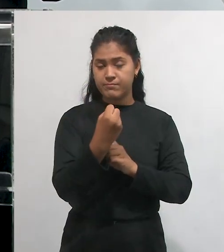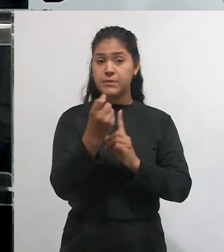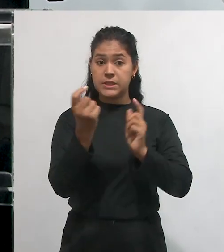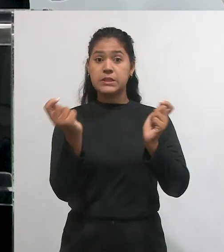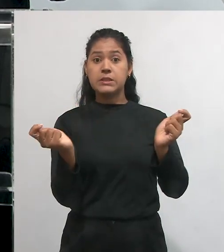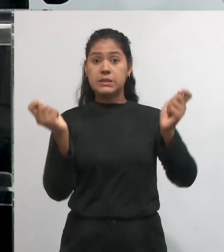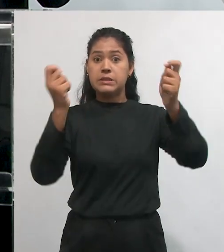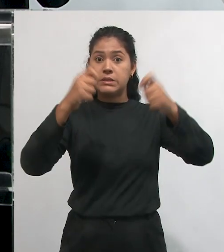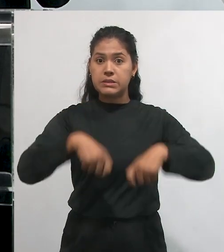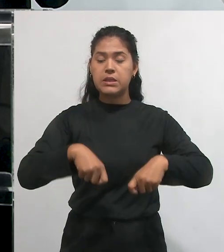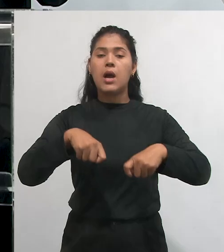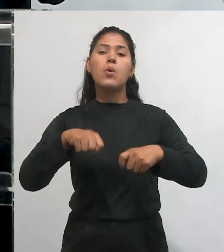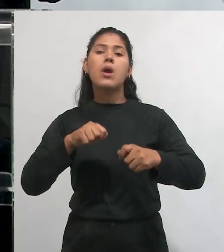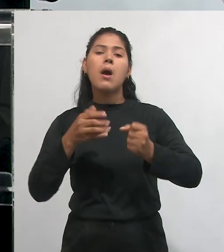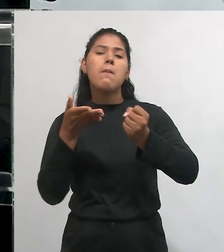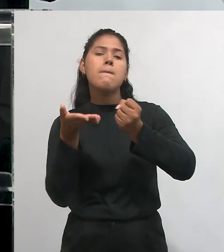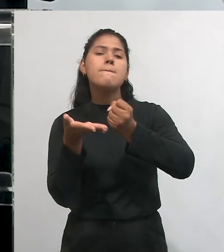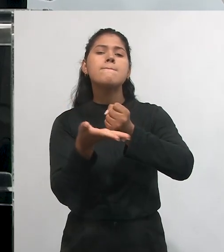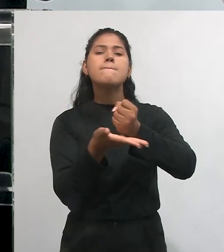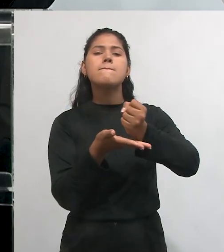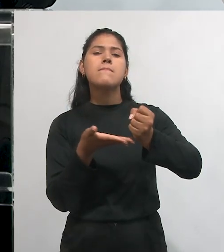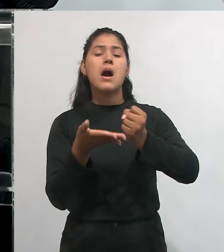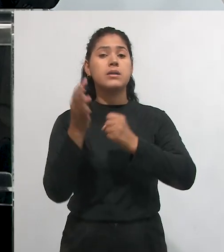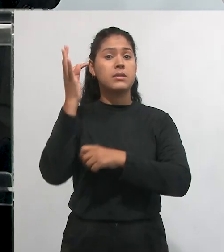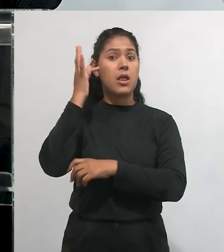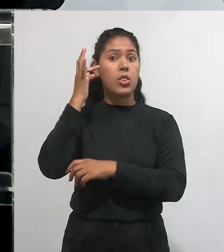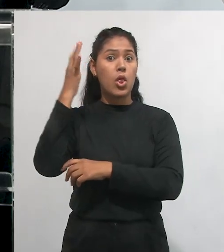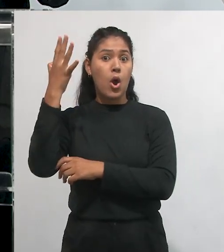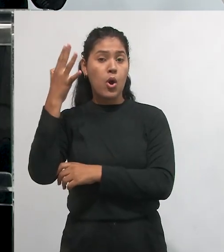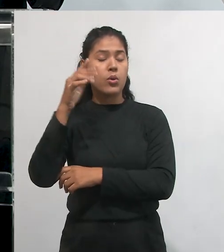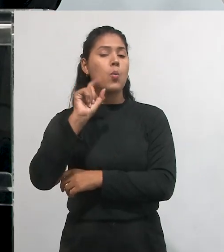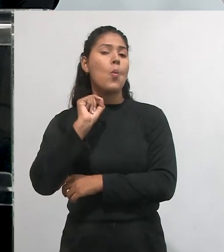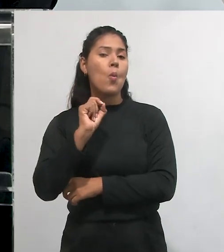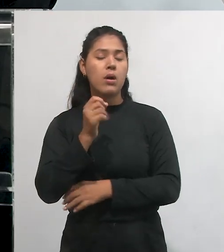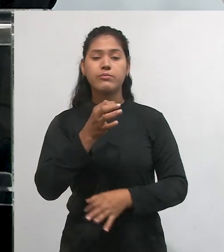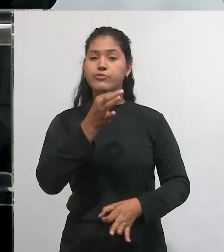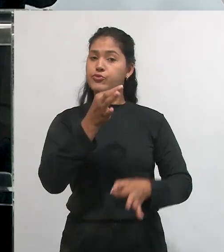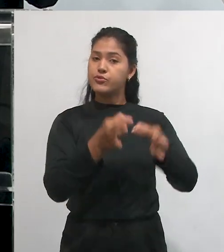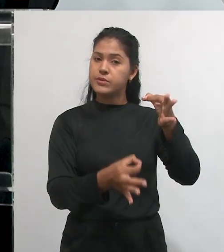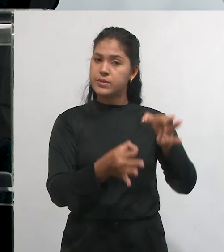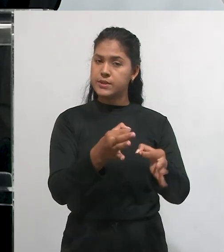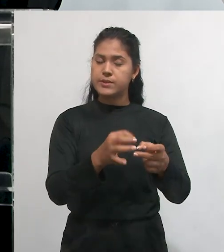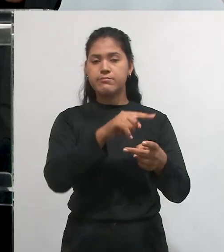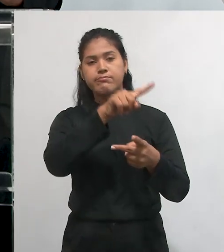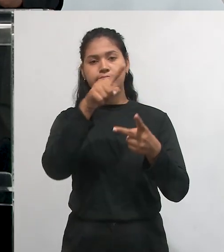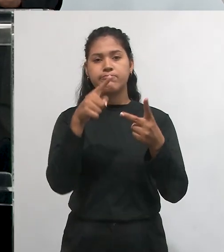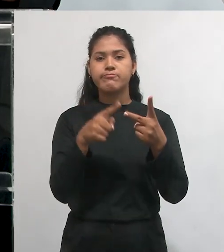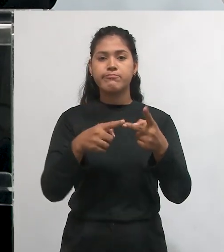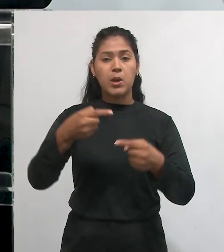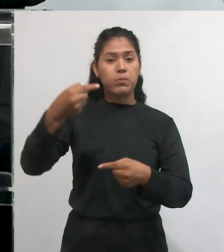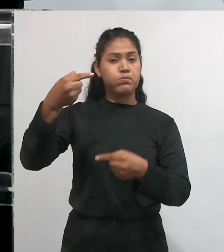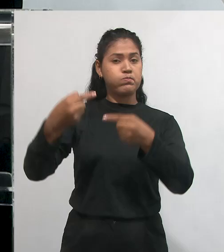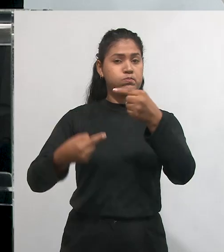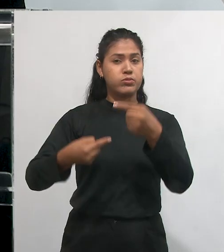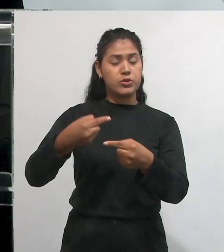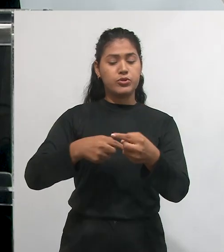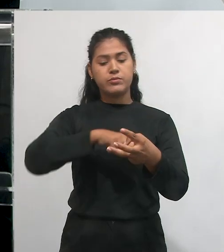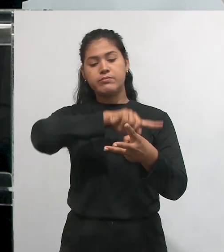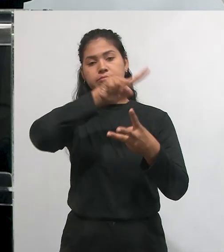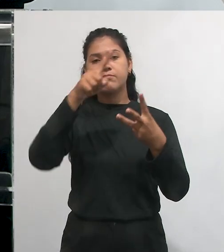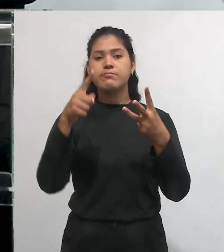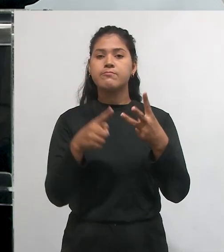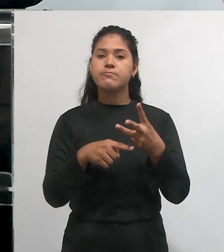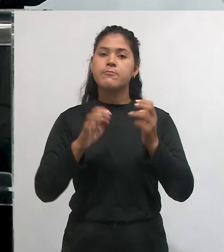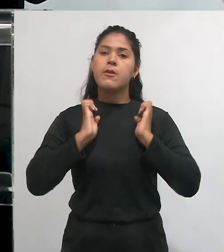houvesse as bases da justiça e as bases da política e, naturalmente,